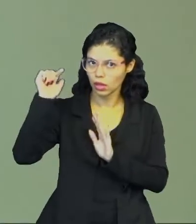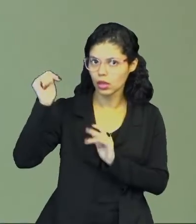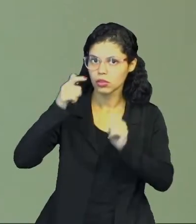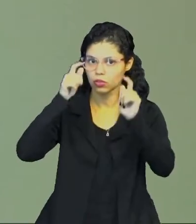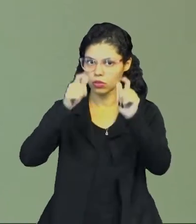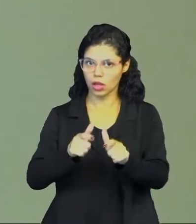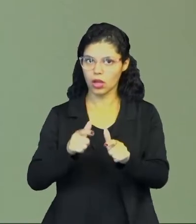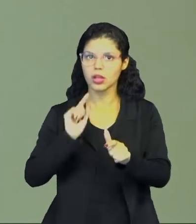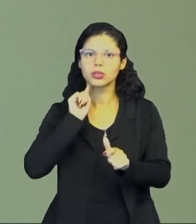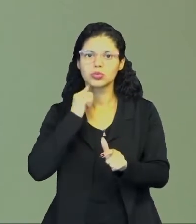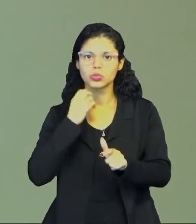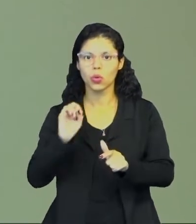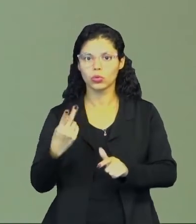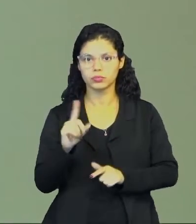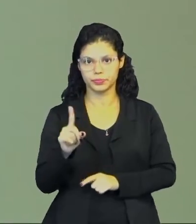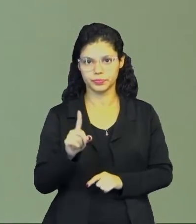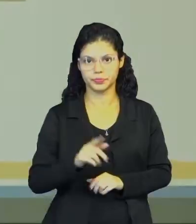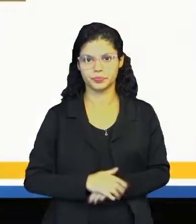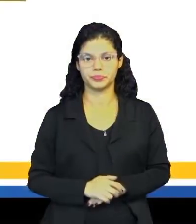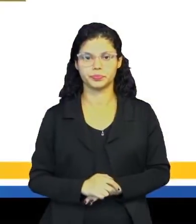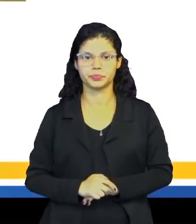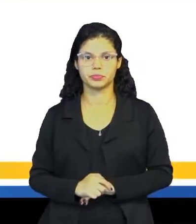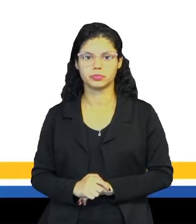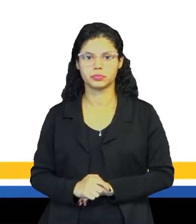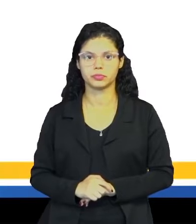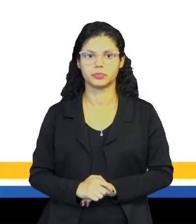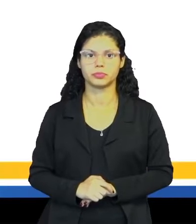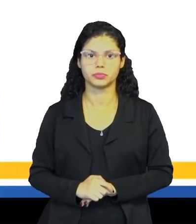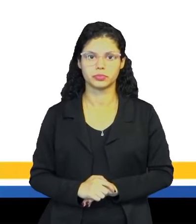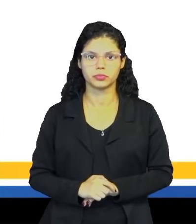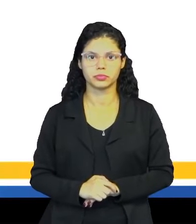ambiente ele está poluído ou não.